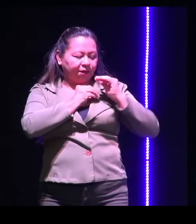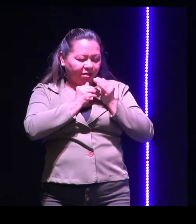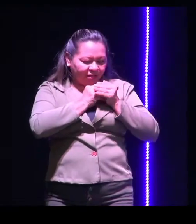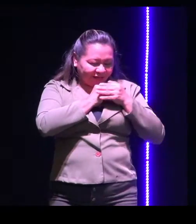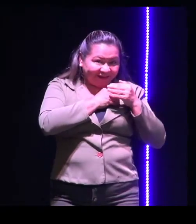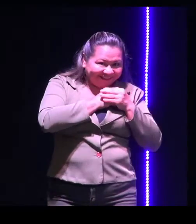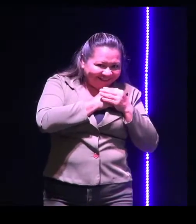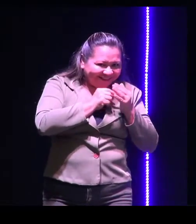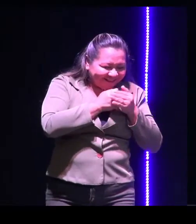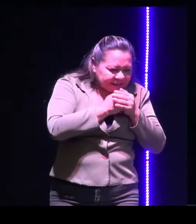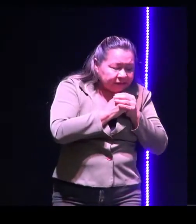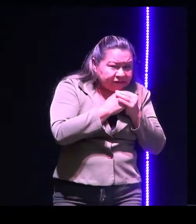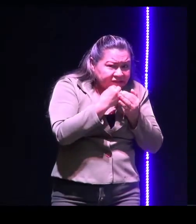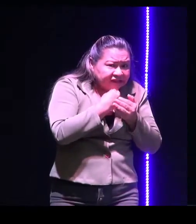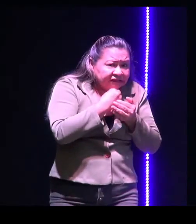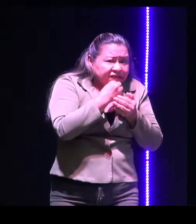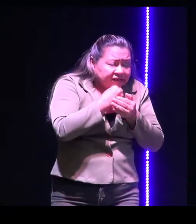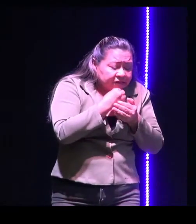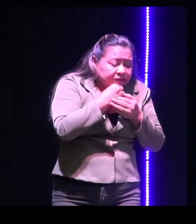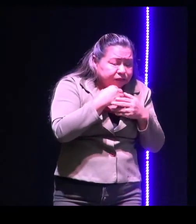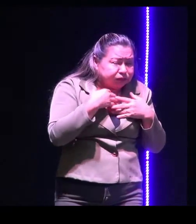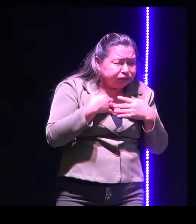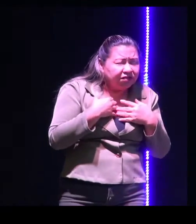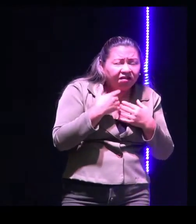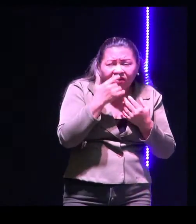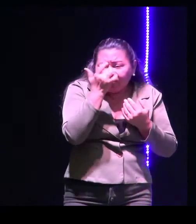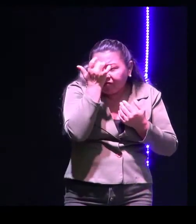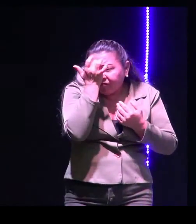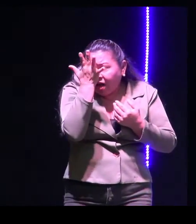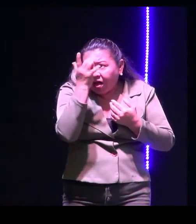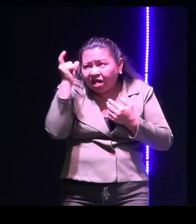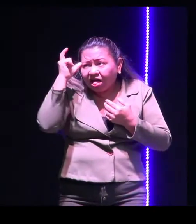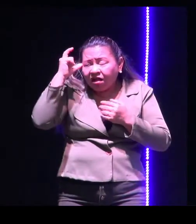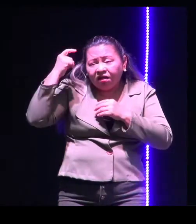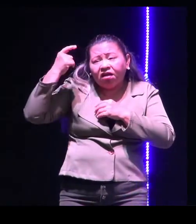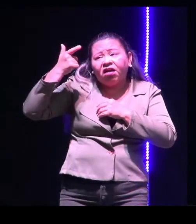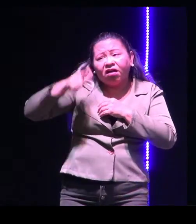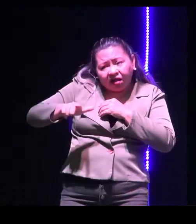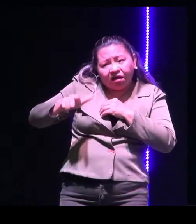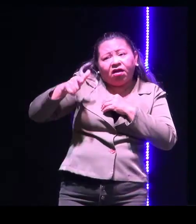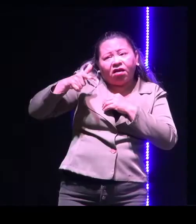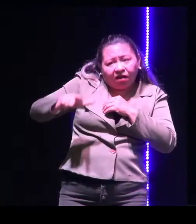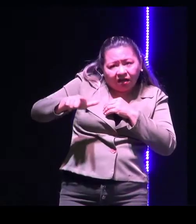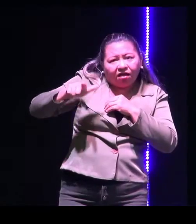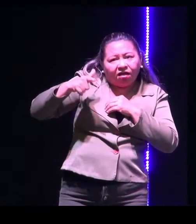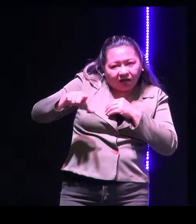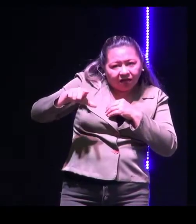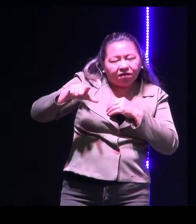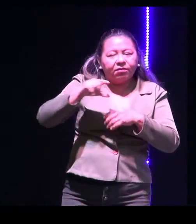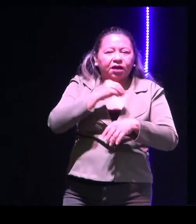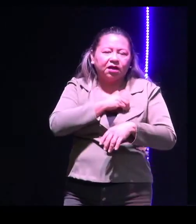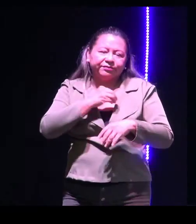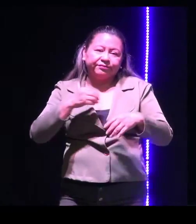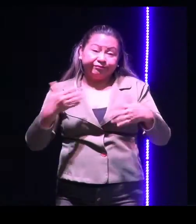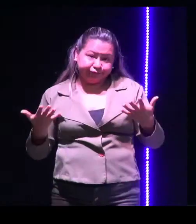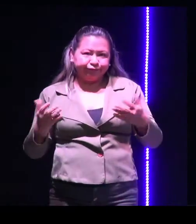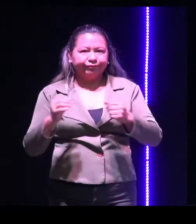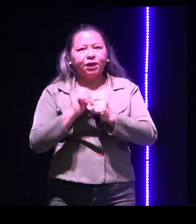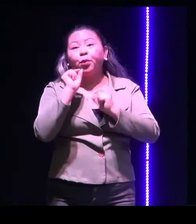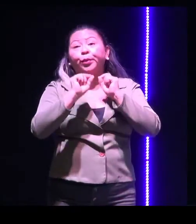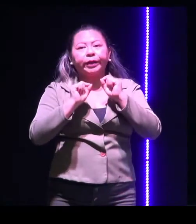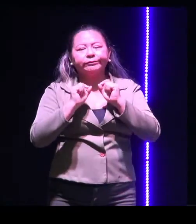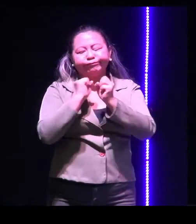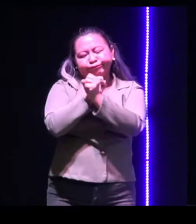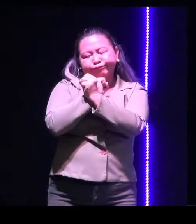escondido nos deixa fracos e vulneráveis para fazermos tudo outra vez. E aí isso é o